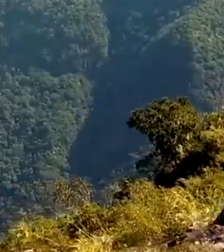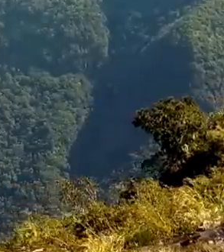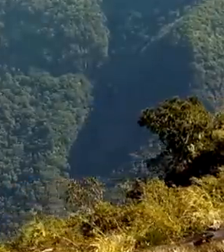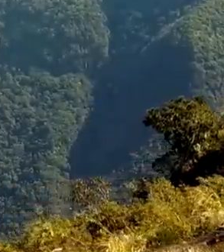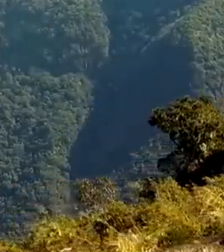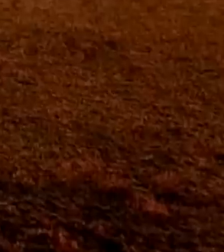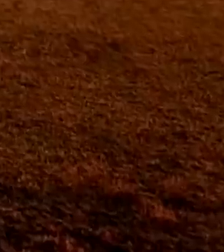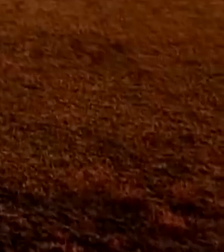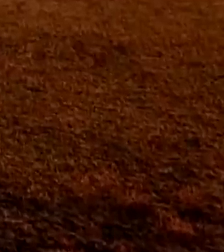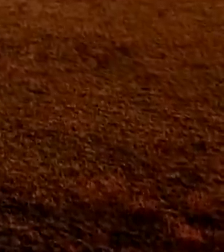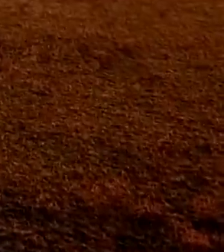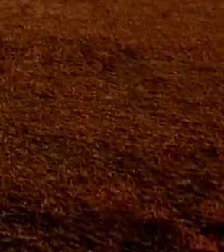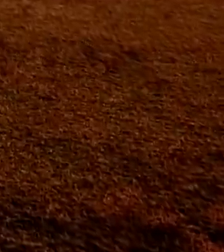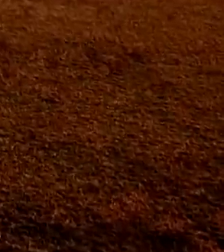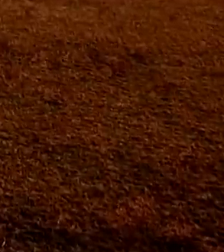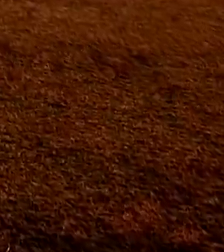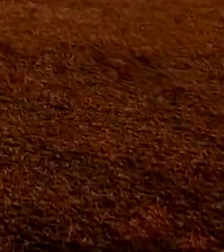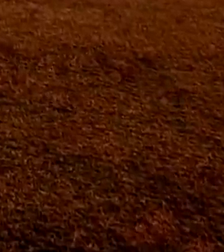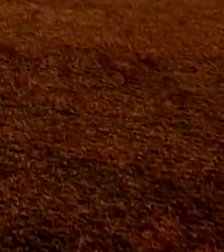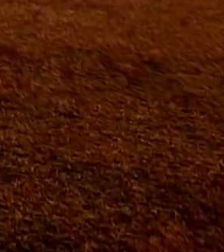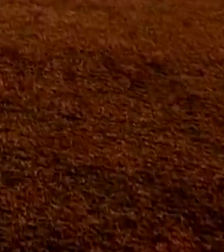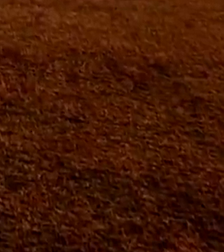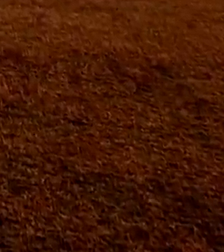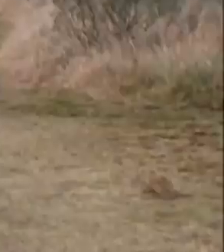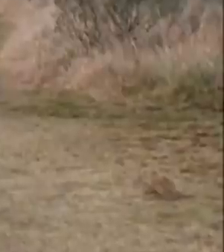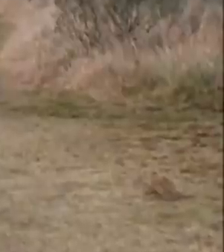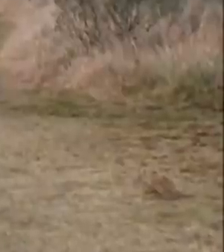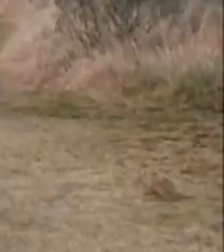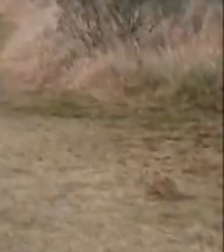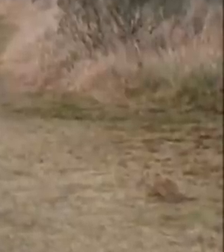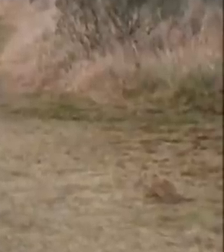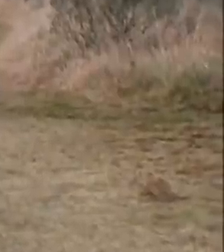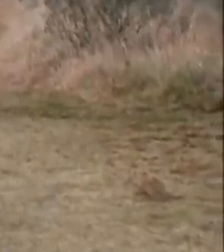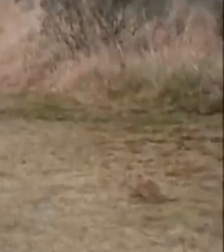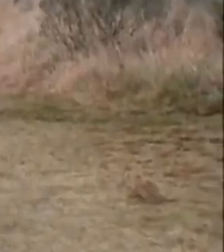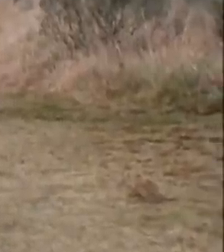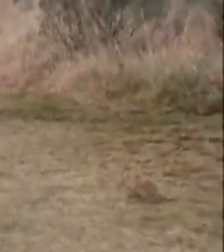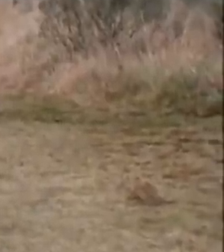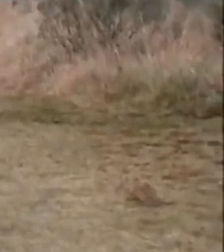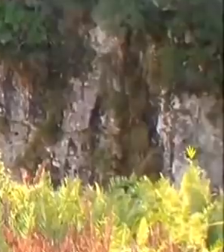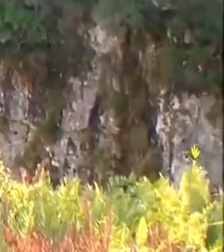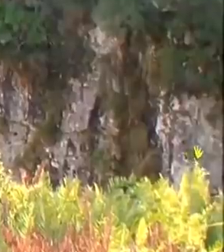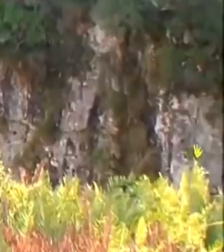E aí E aí